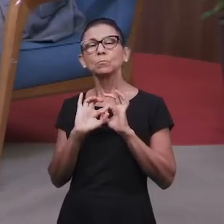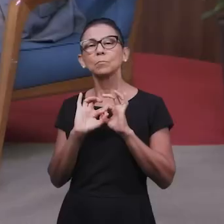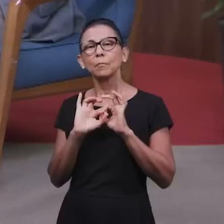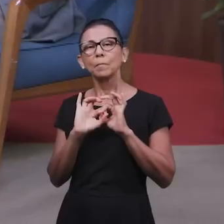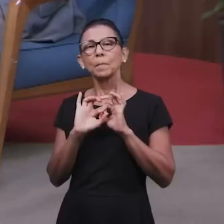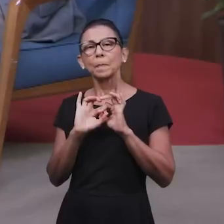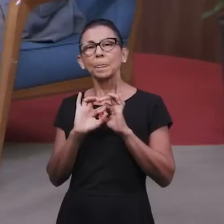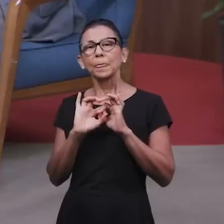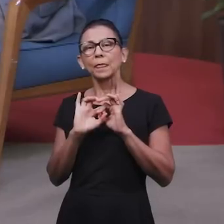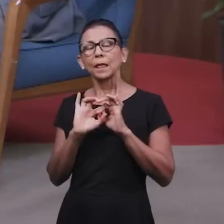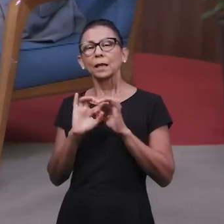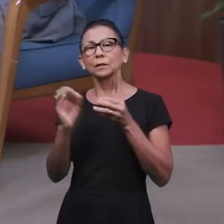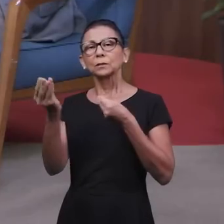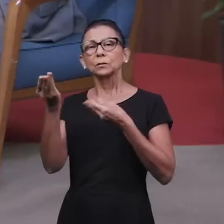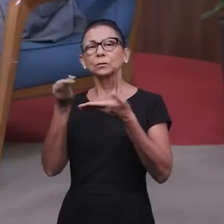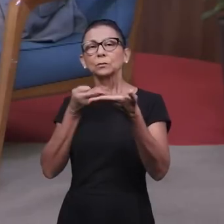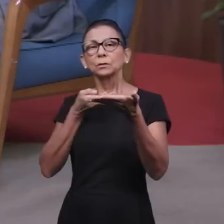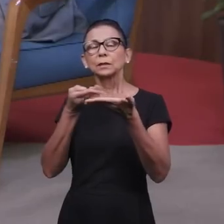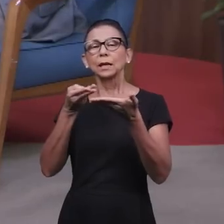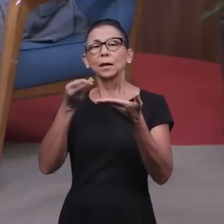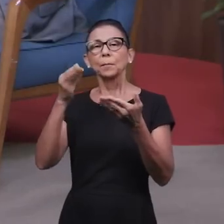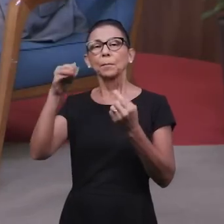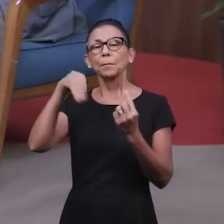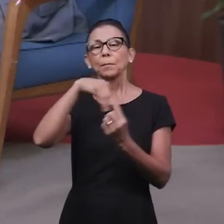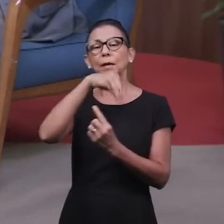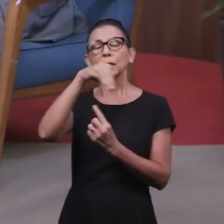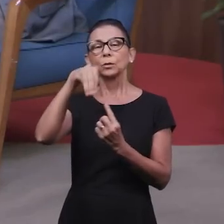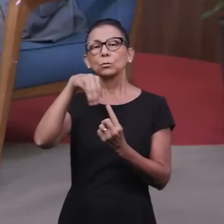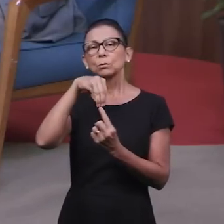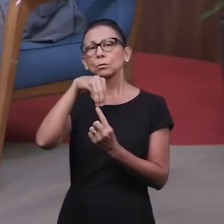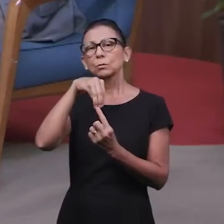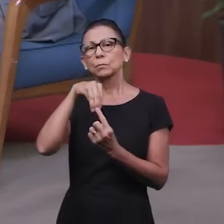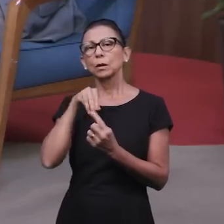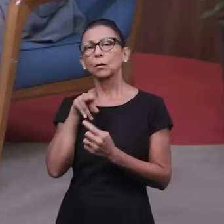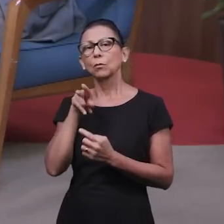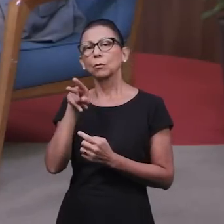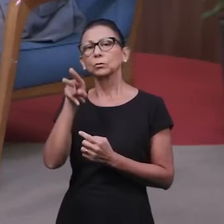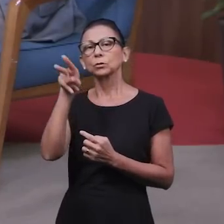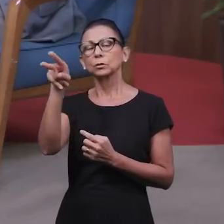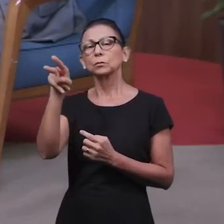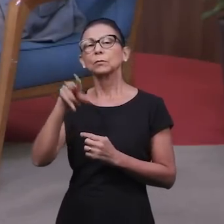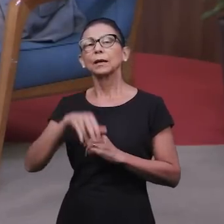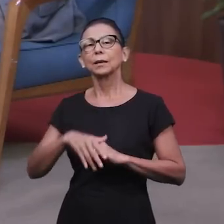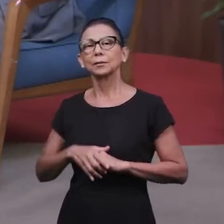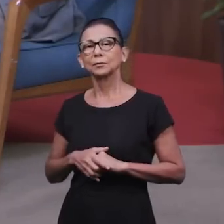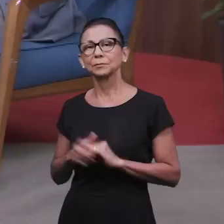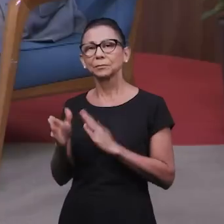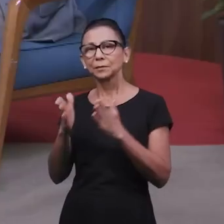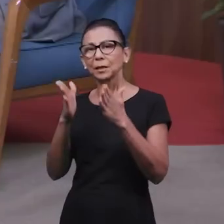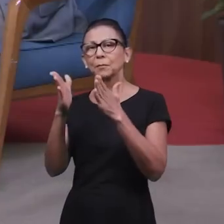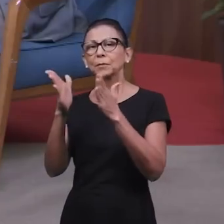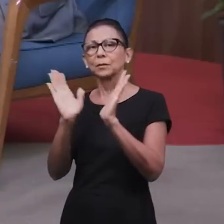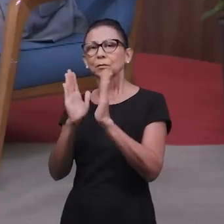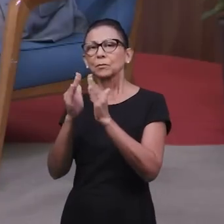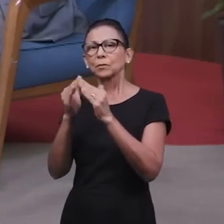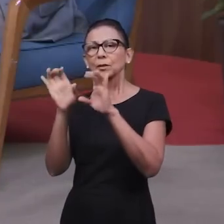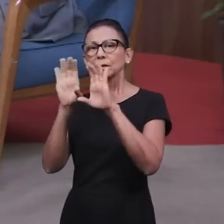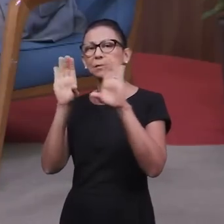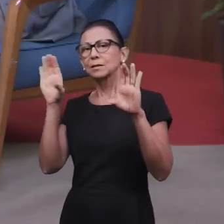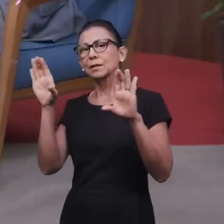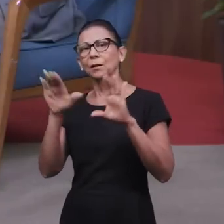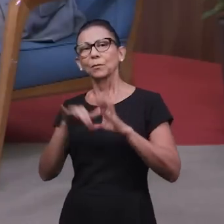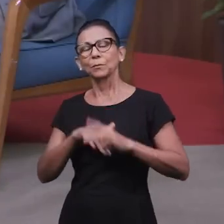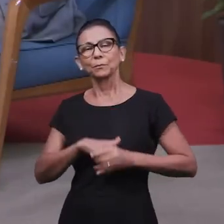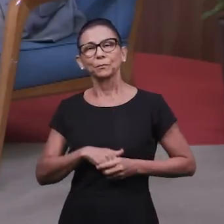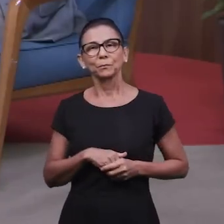nós continuemos nessa jornada, né? Ou seja, ela nos dá o recurso para que a própria comunhão... Disponibiliza,